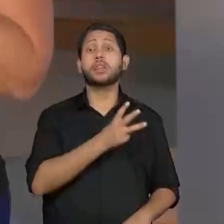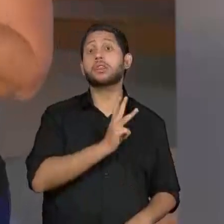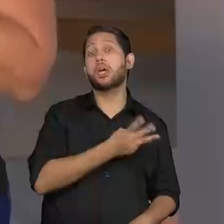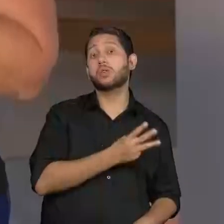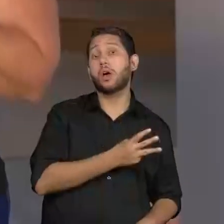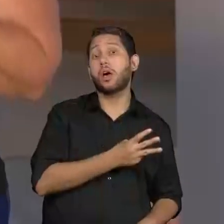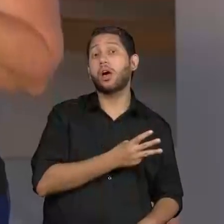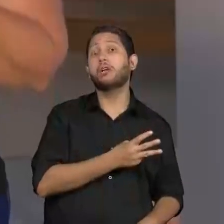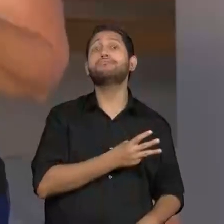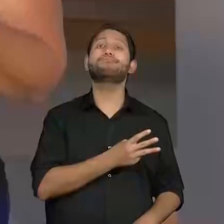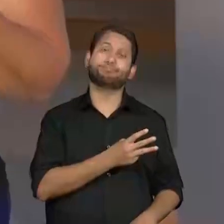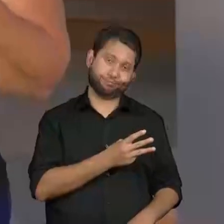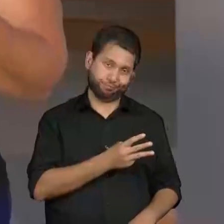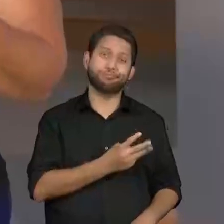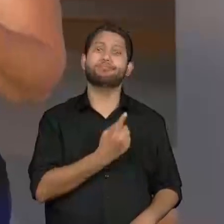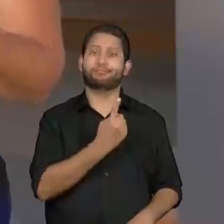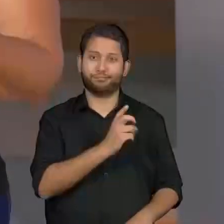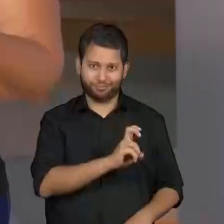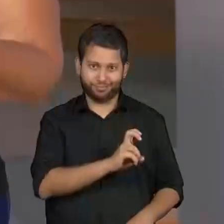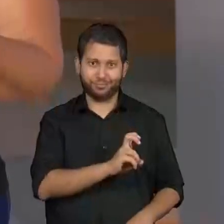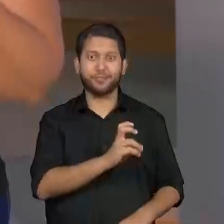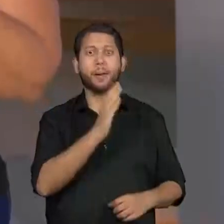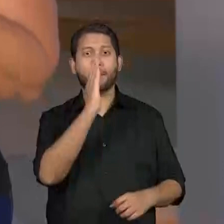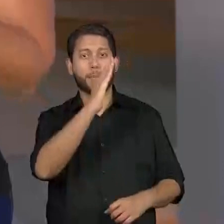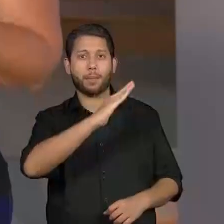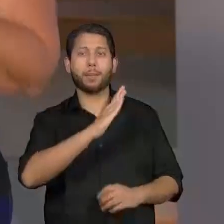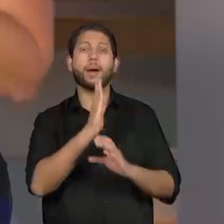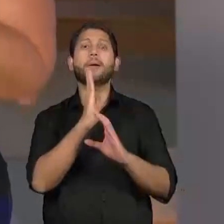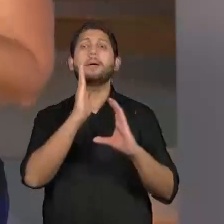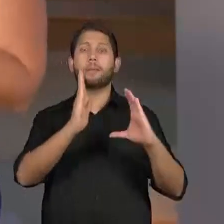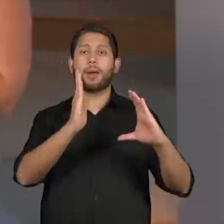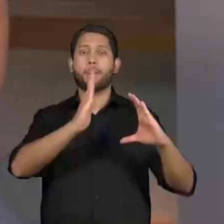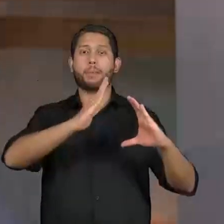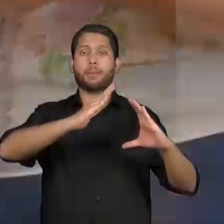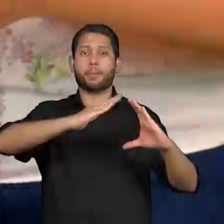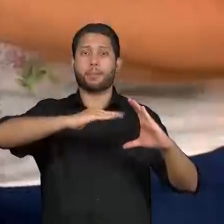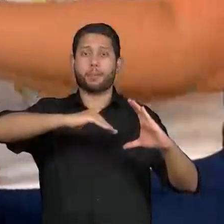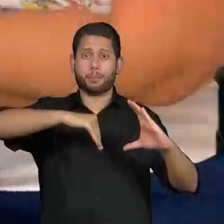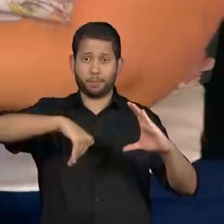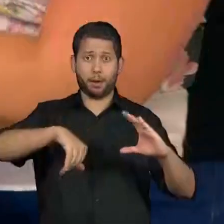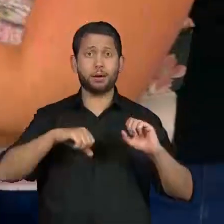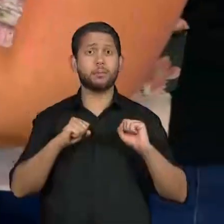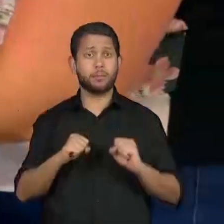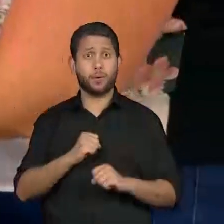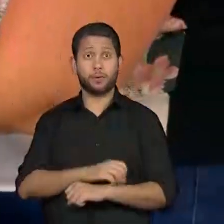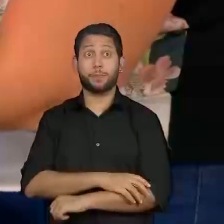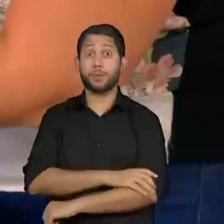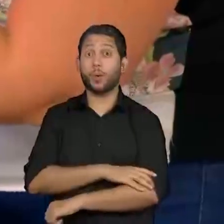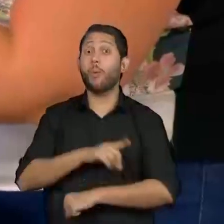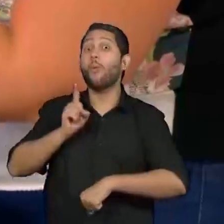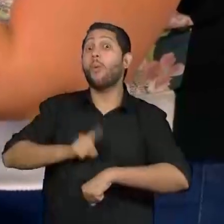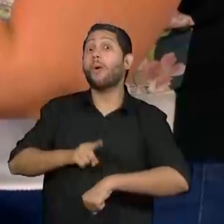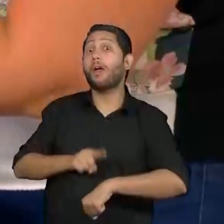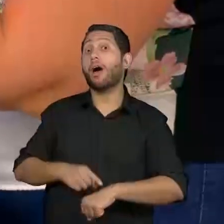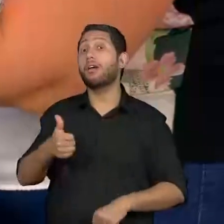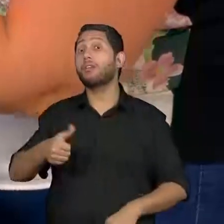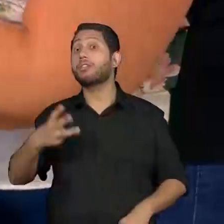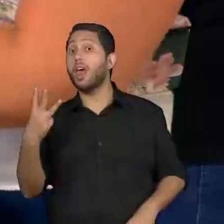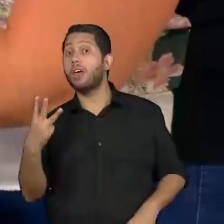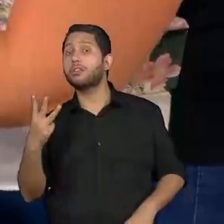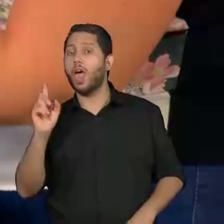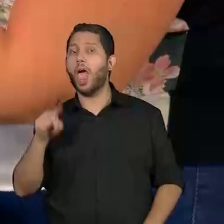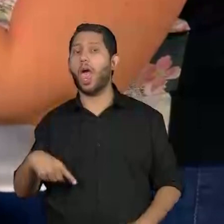colocar aí o ponteiro pequeno nas 13 horas, que é 1 hora da tarde. Então, eu vou colocar aqui o ponteiro